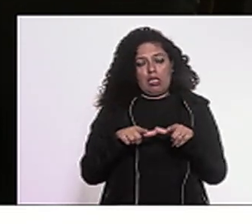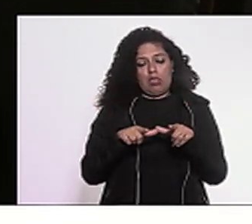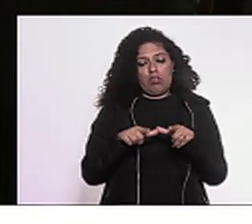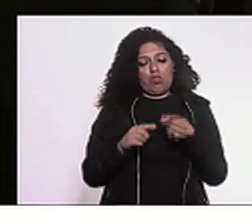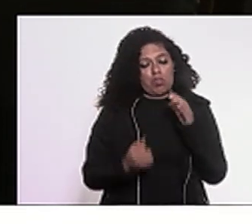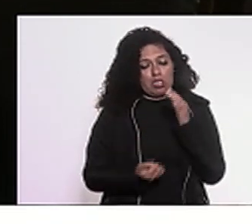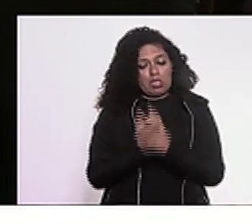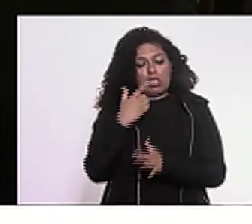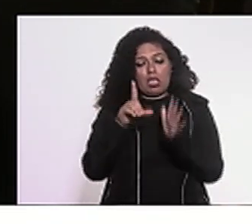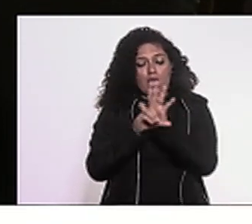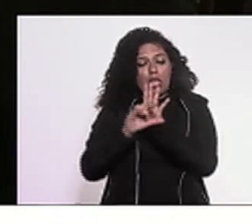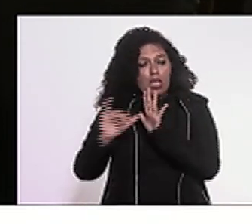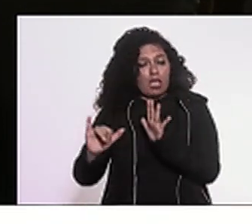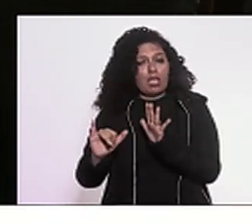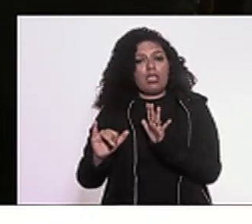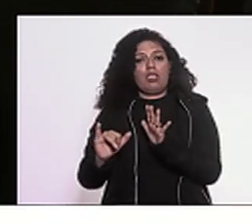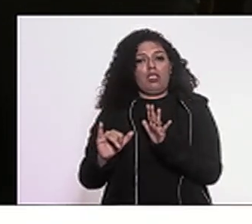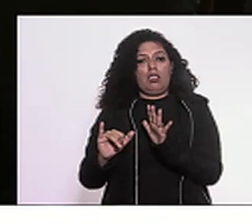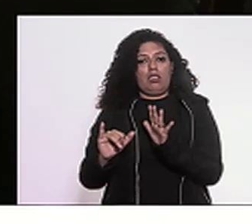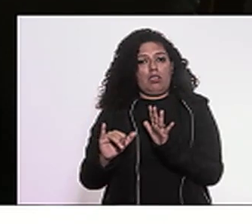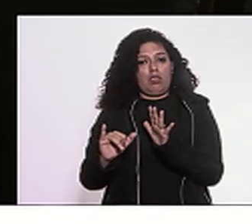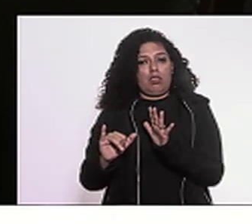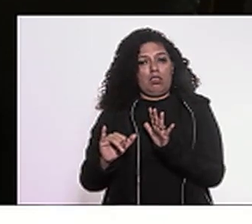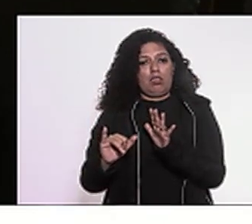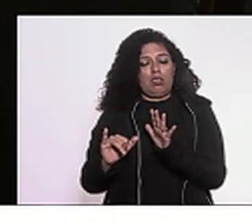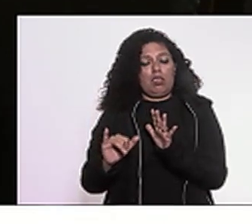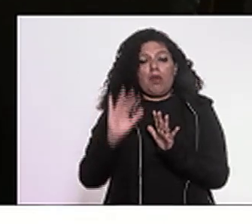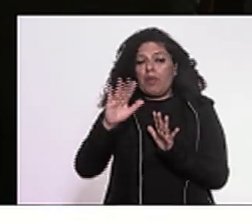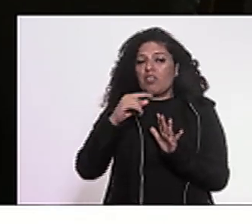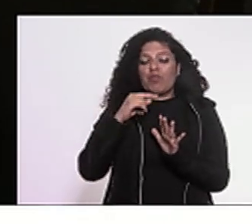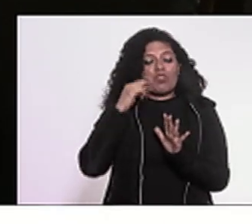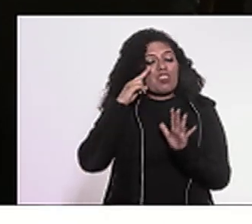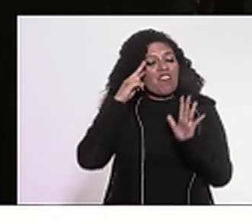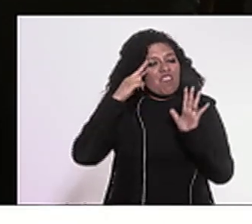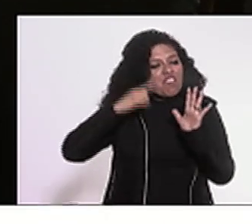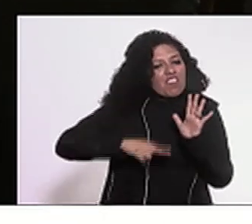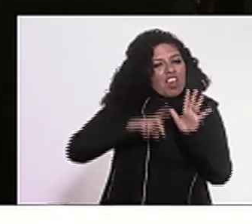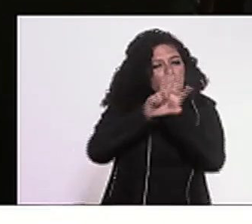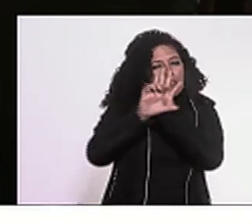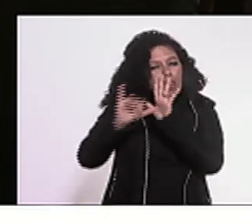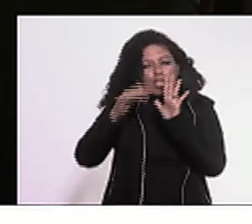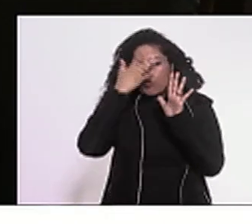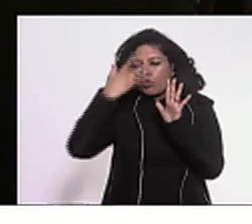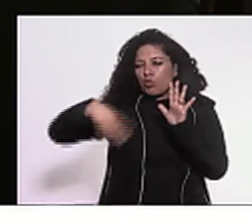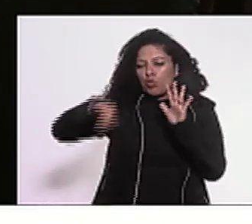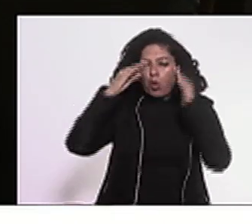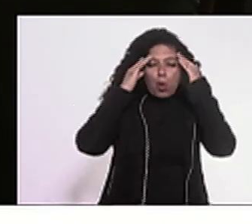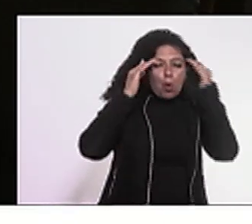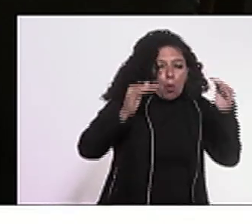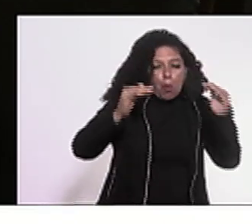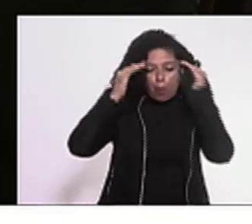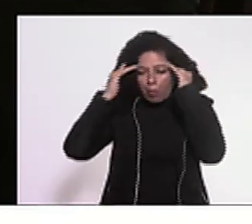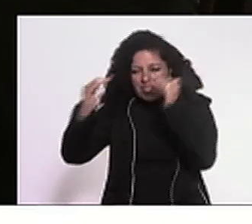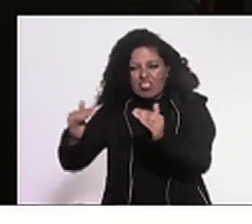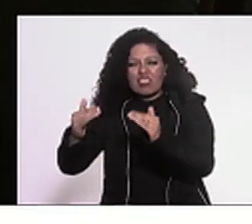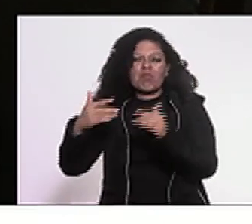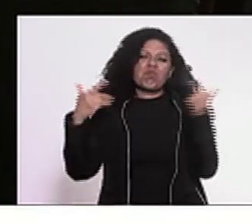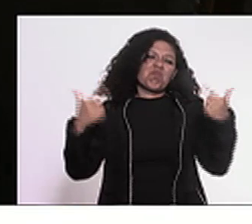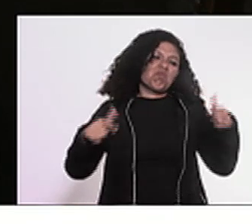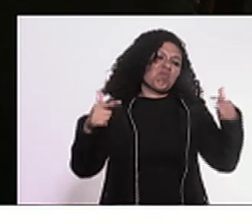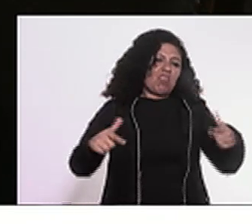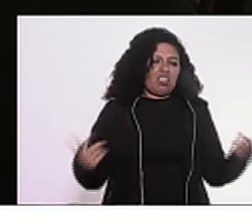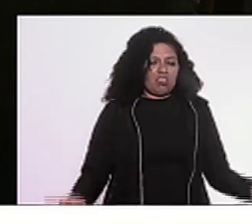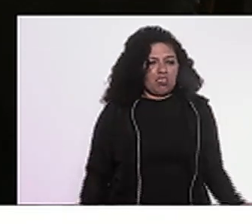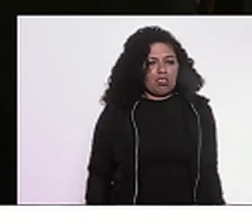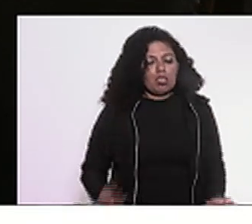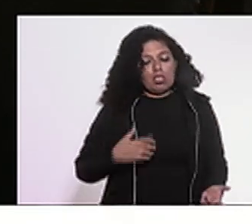por criar, mas você não consegue ver essa lei, na realidade, sendo respeitada. Então,